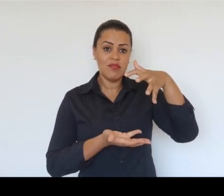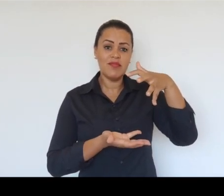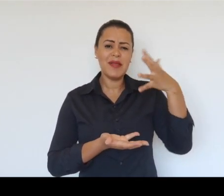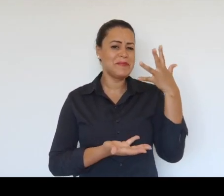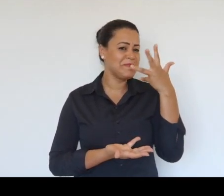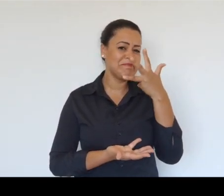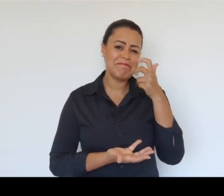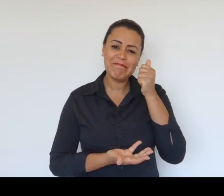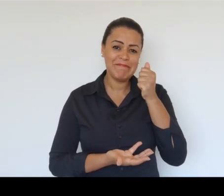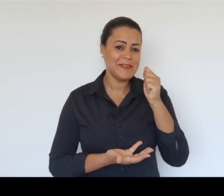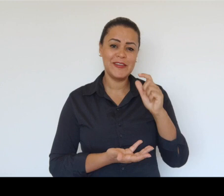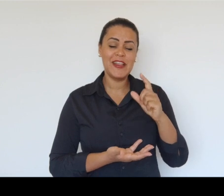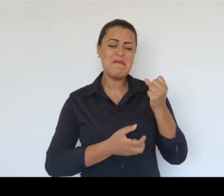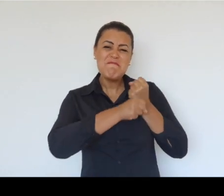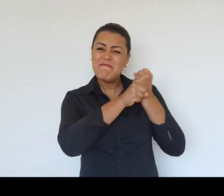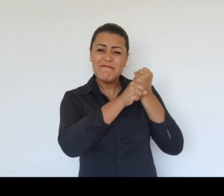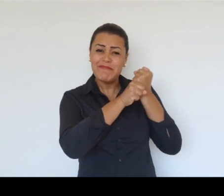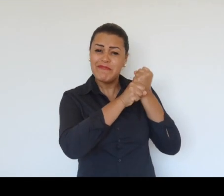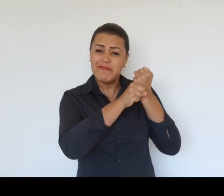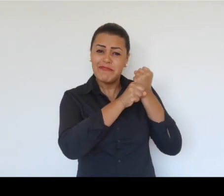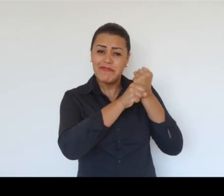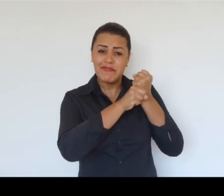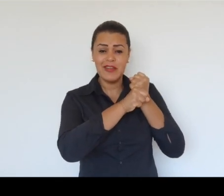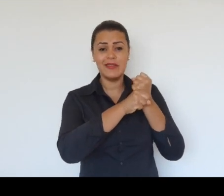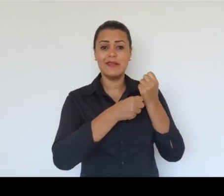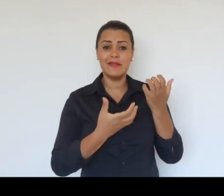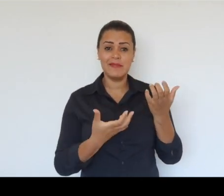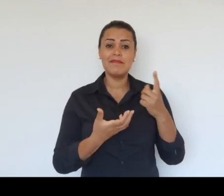Isso é lindo demais, gente. Isso tem milhares de anos.